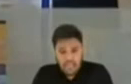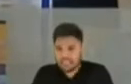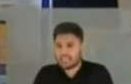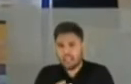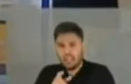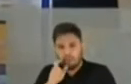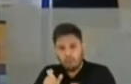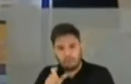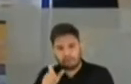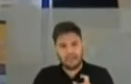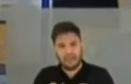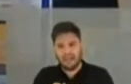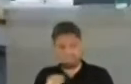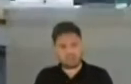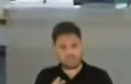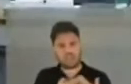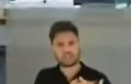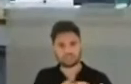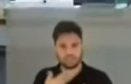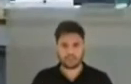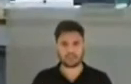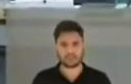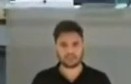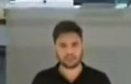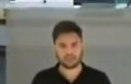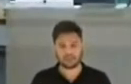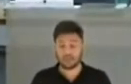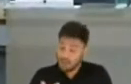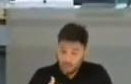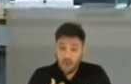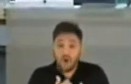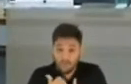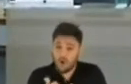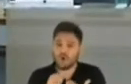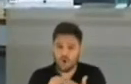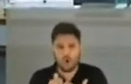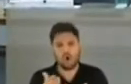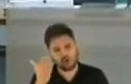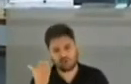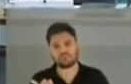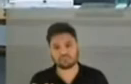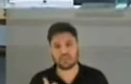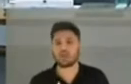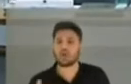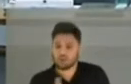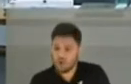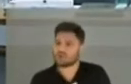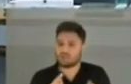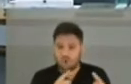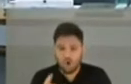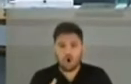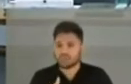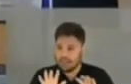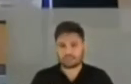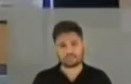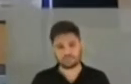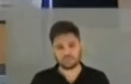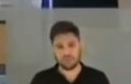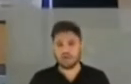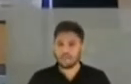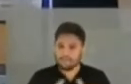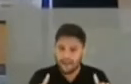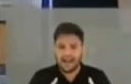comissão parlamentar de inquérito. Que, com qual eu me solidarizo e concordo. Nós refutamos esse tipo de atitude, mas não